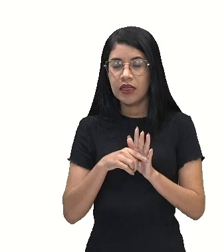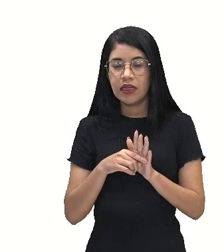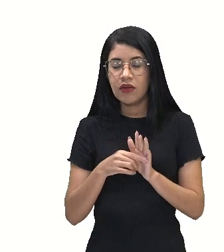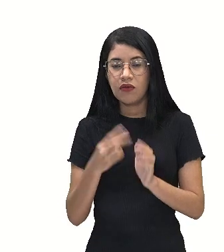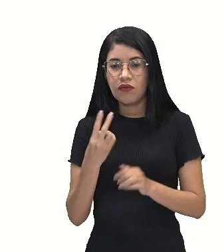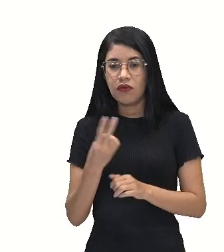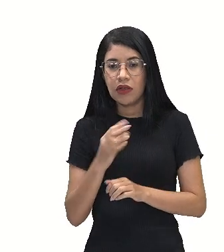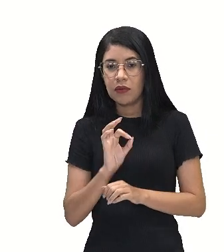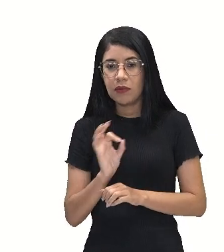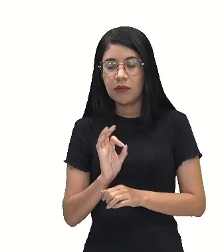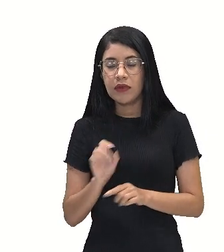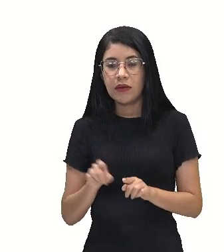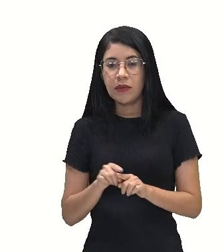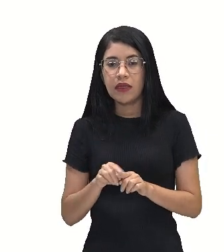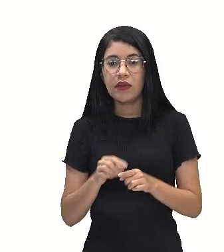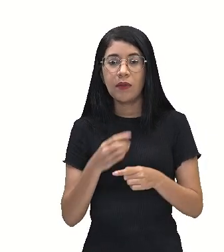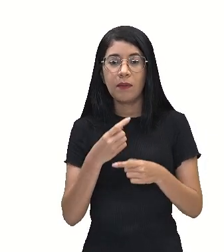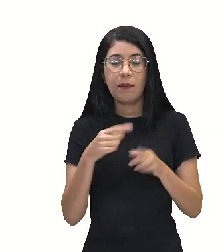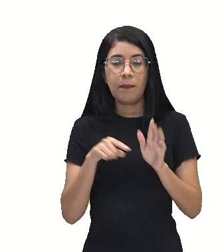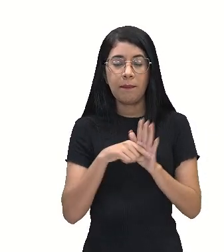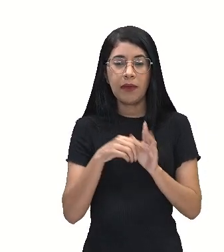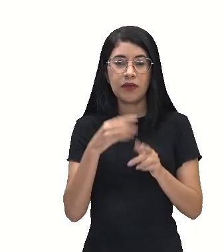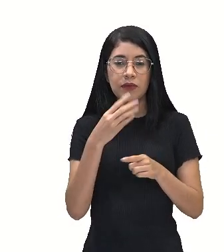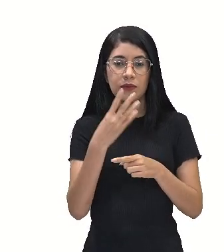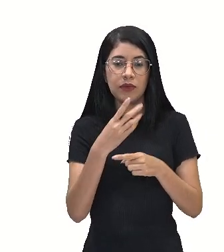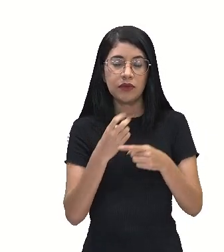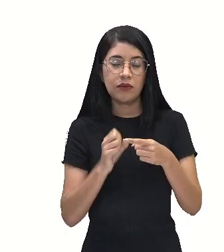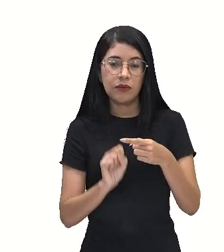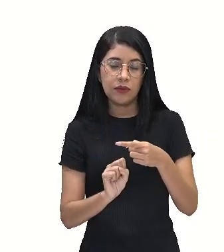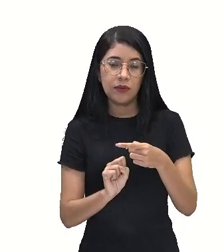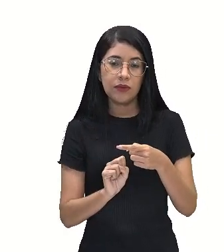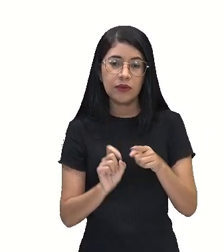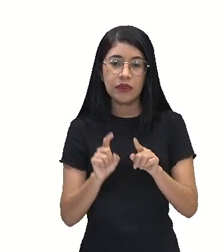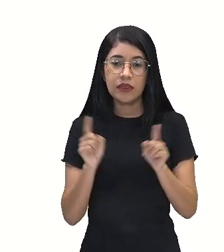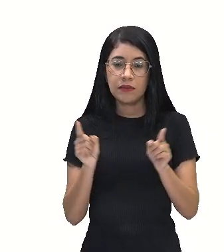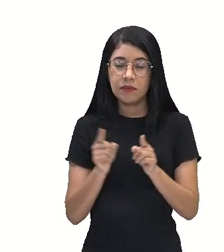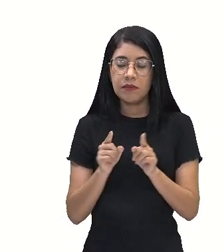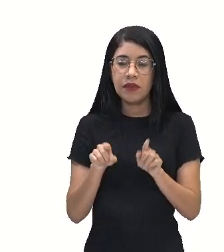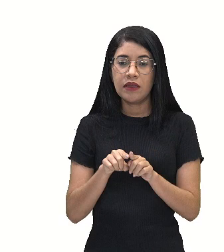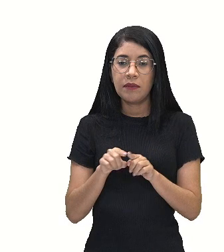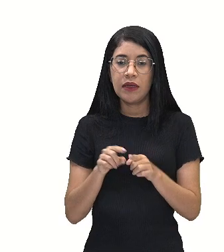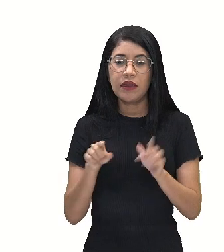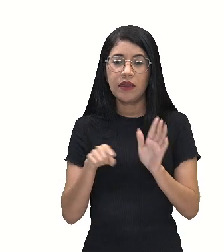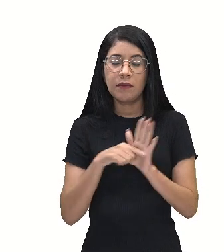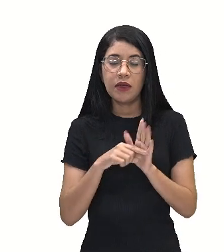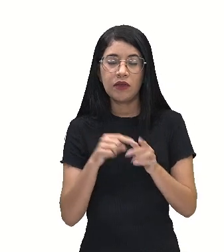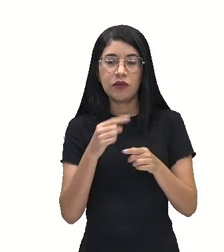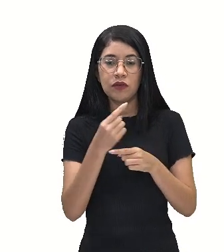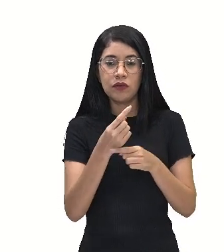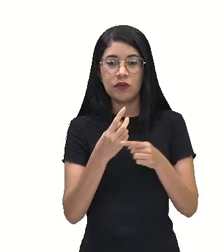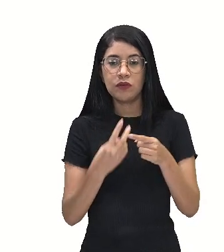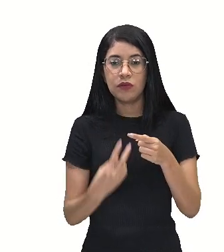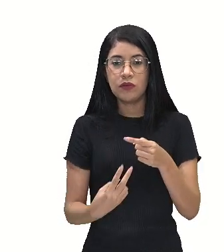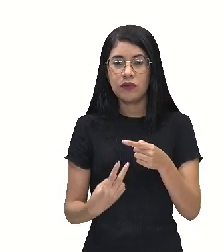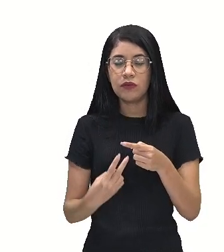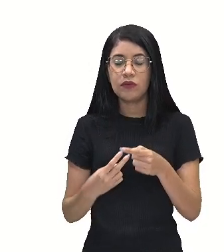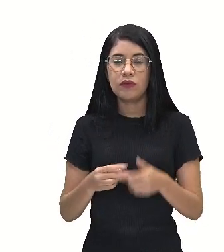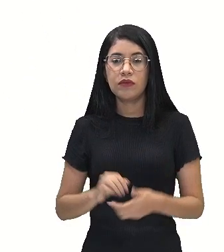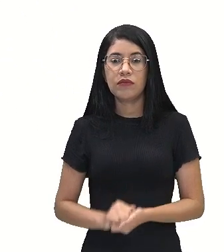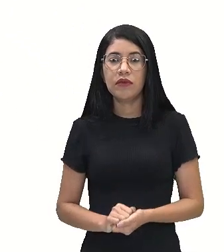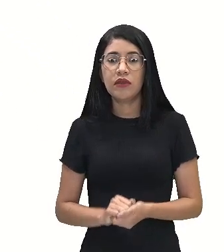Então, você vai ter menos 4 sobre 8. Simplificando isso daqui, vamos ter, ó, menos 1 sobre 2. Nós